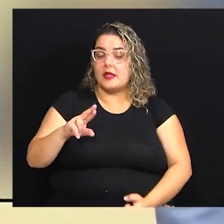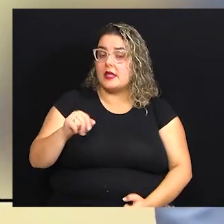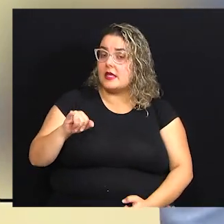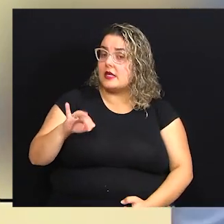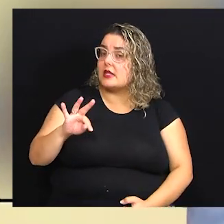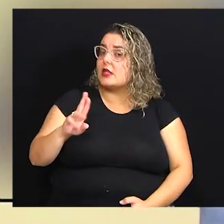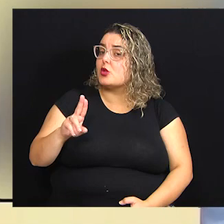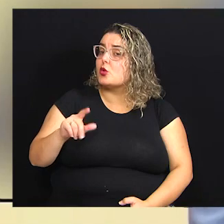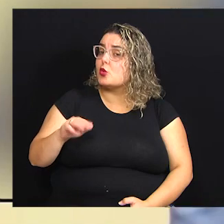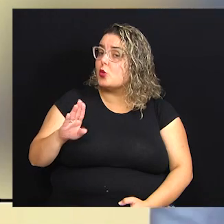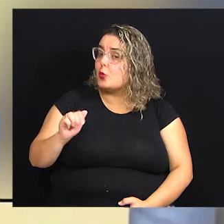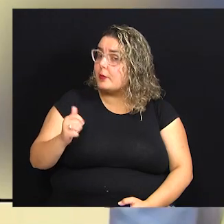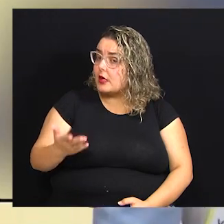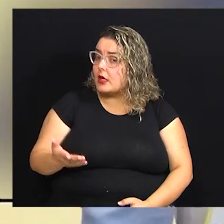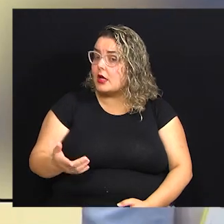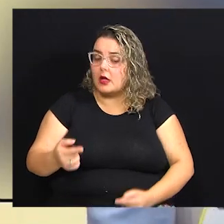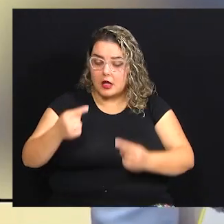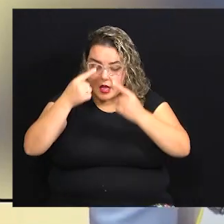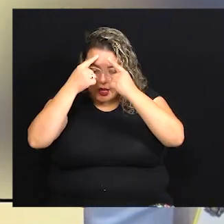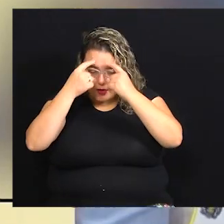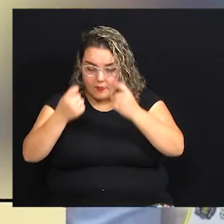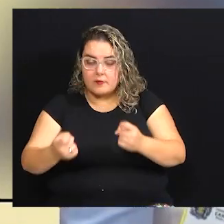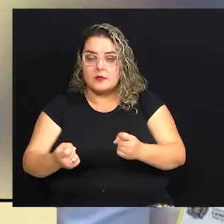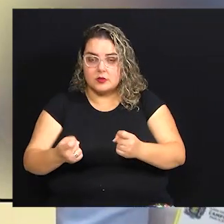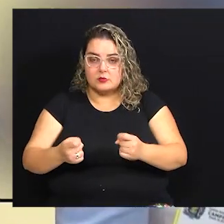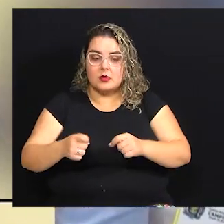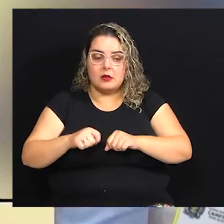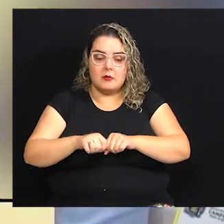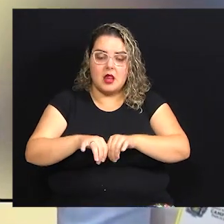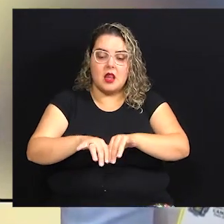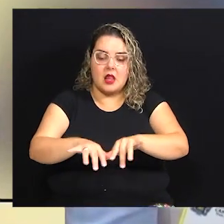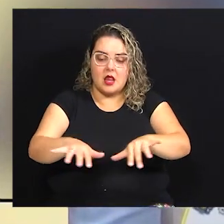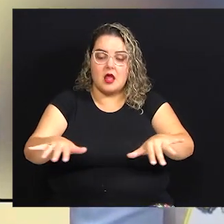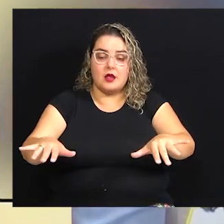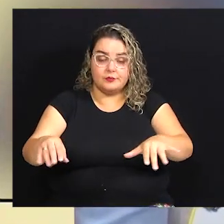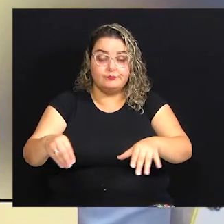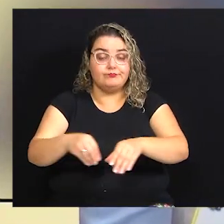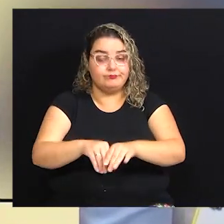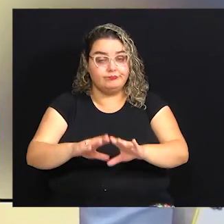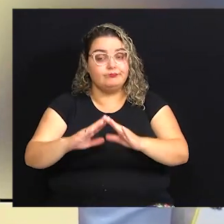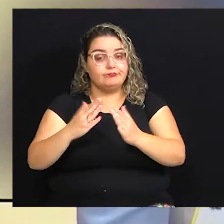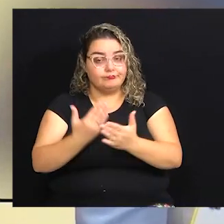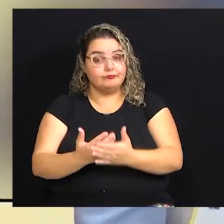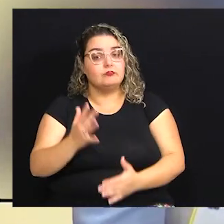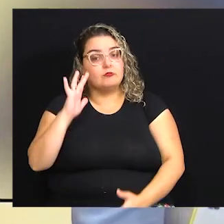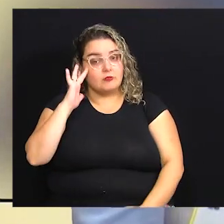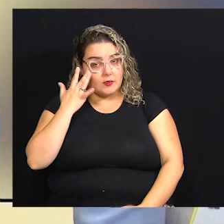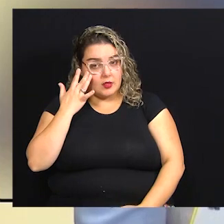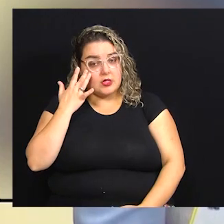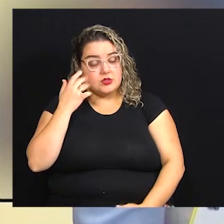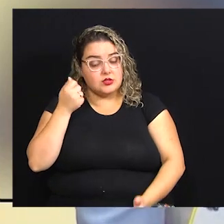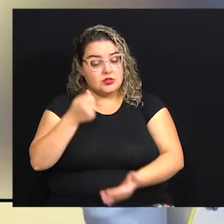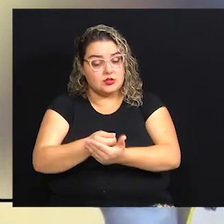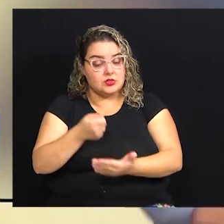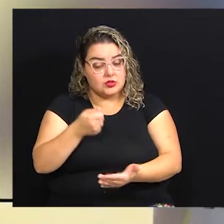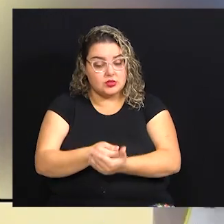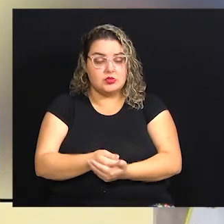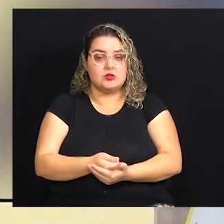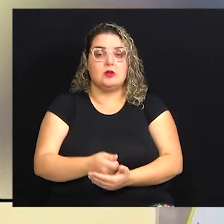assim, a violência tem contaminado as escolas e eu acho que isso exige